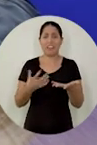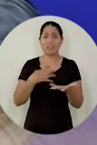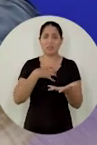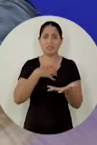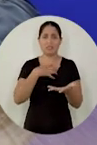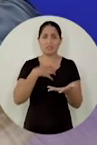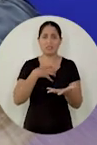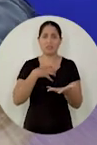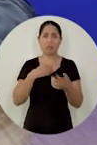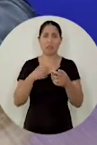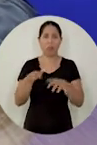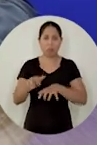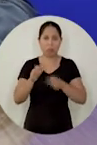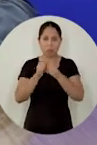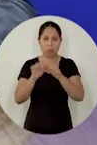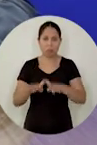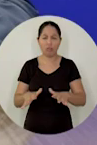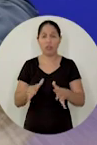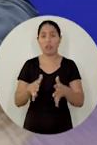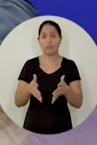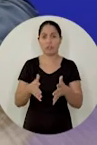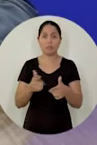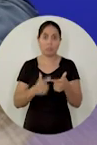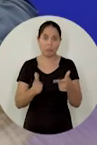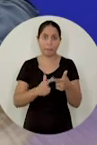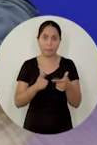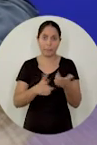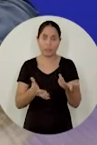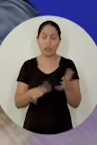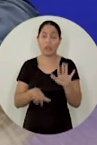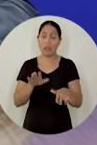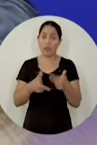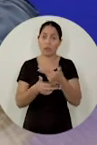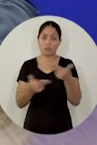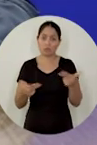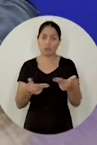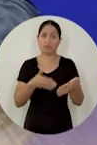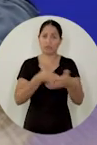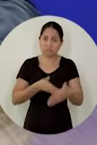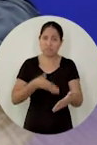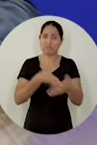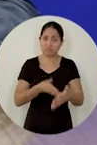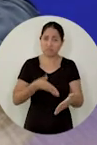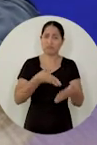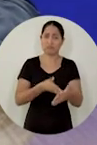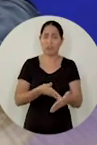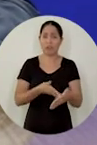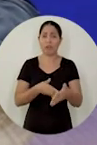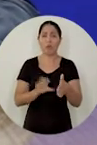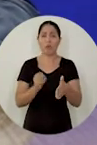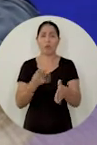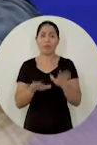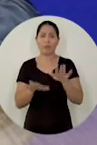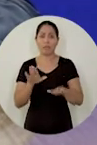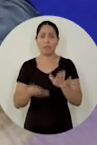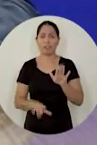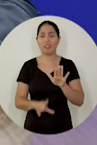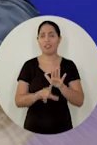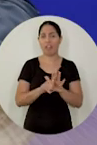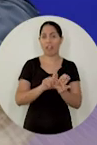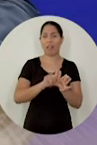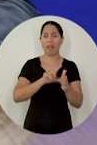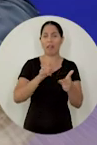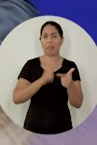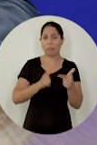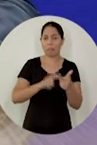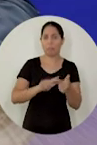desastres ambientais ainda mais problemáticos. Fatores estes que dificultam ou até mesmo impedem a aplicação da norma